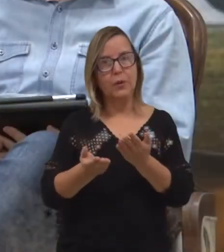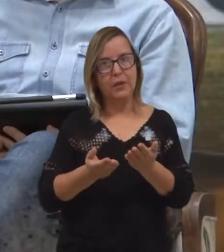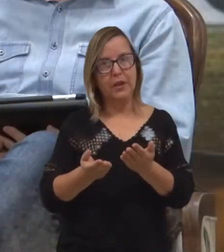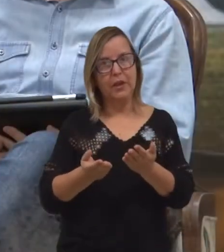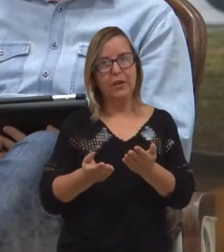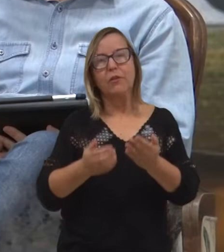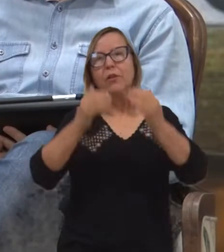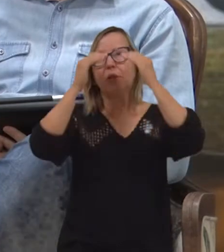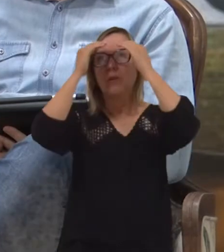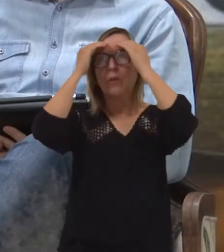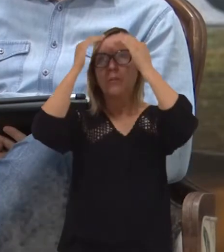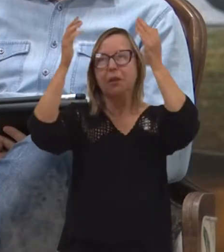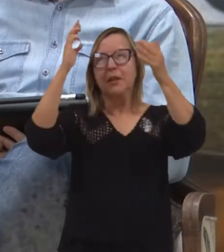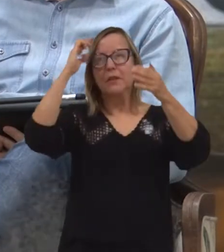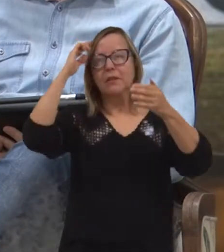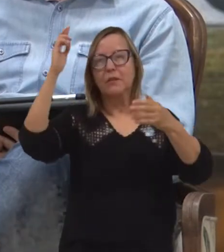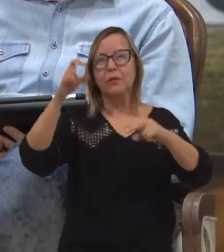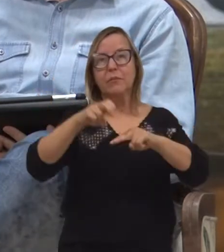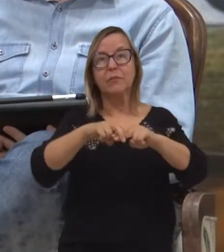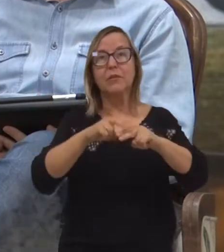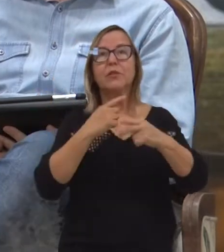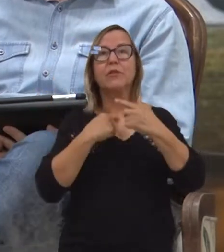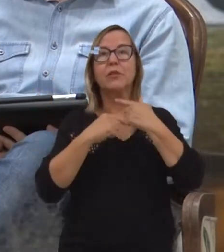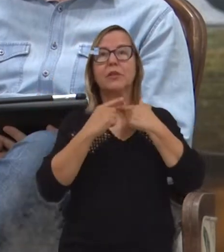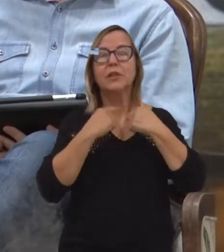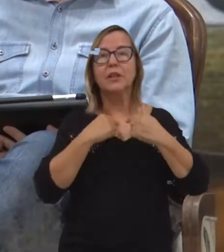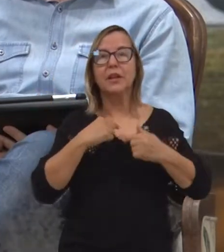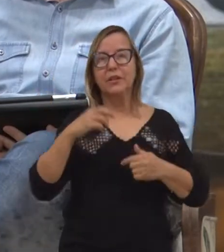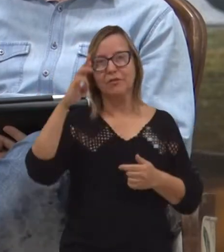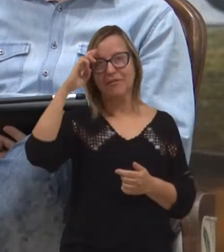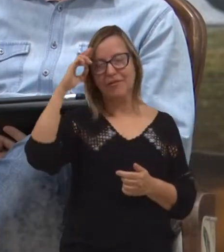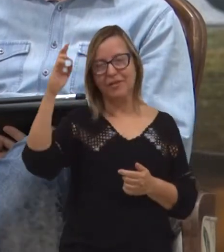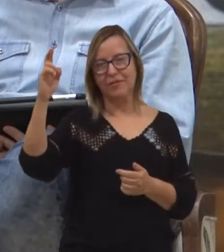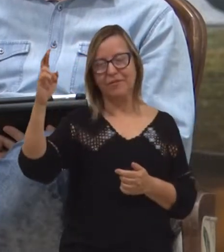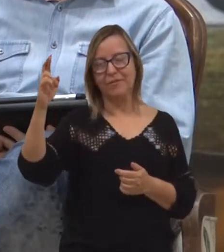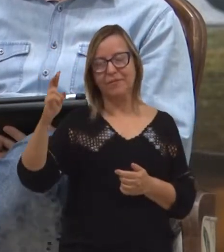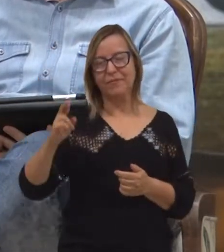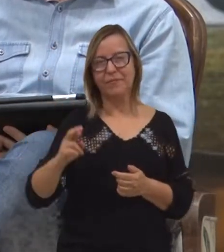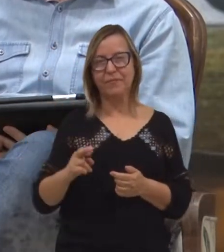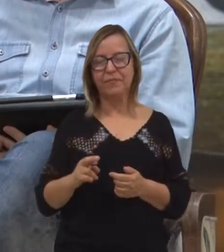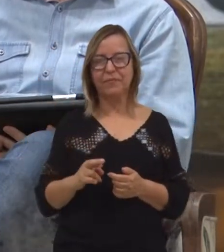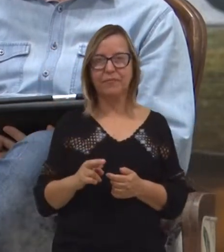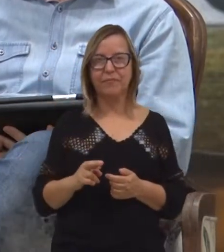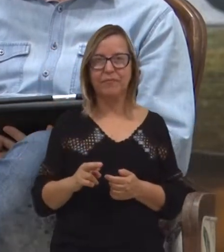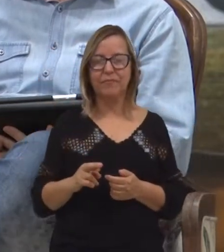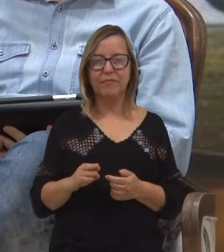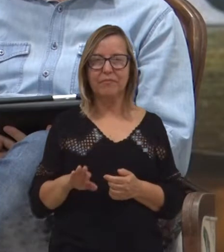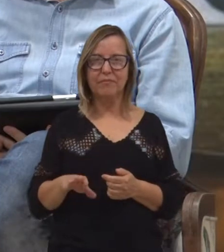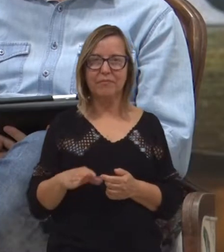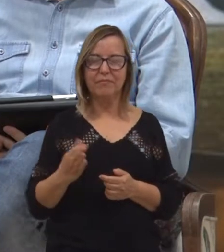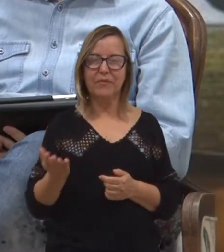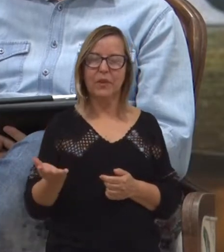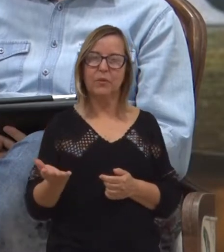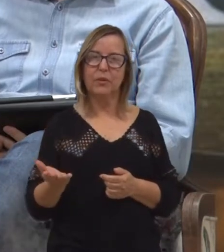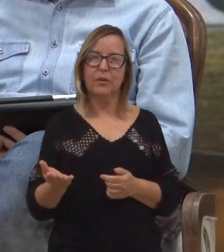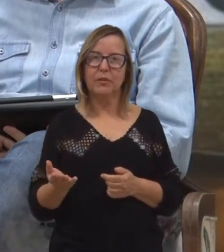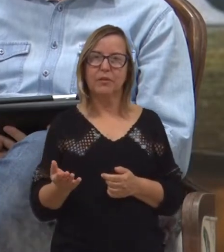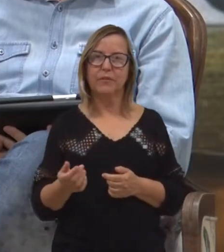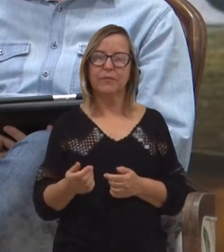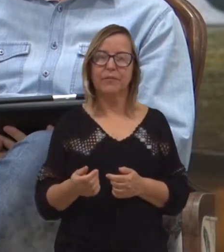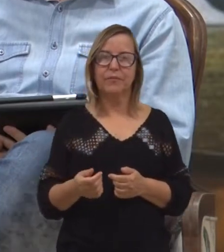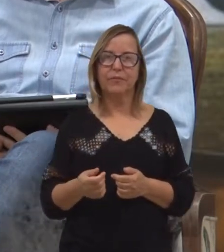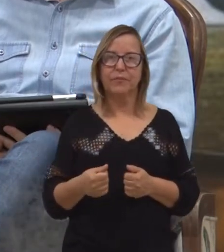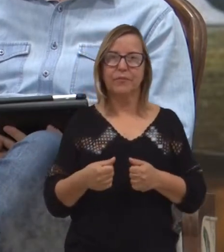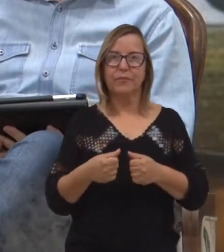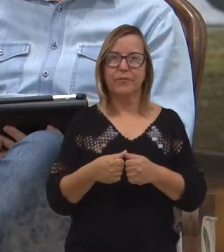que sirva conforme a vontade do seu Senhor. E quando neste